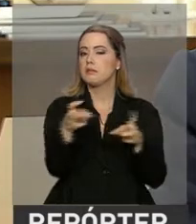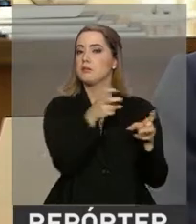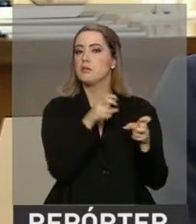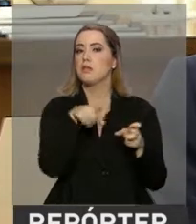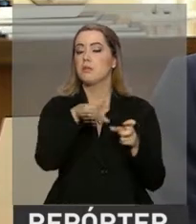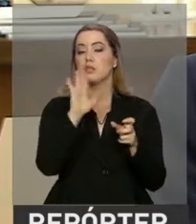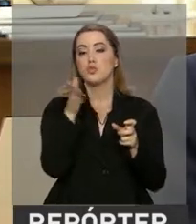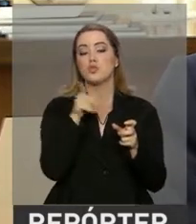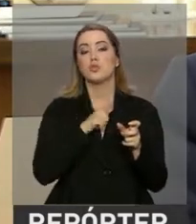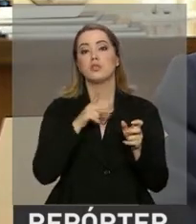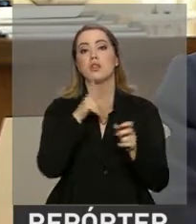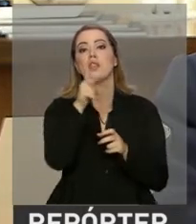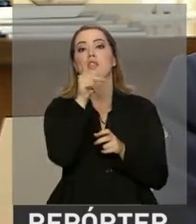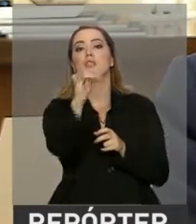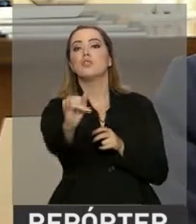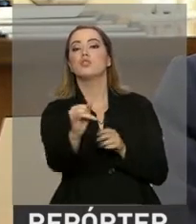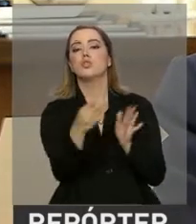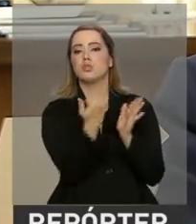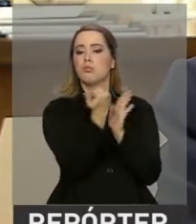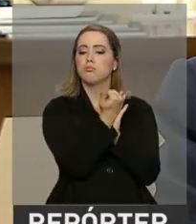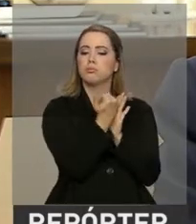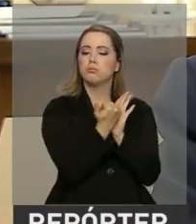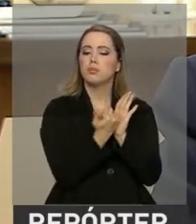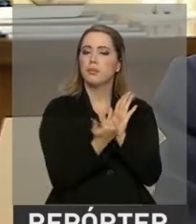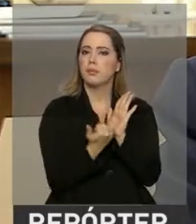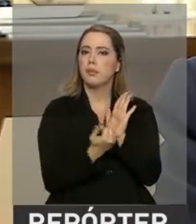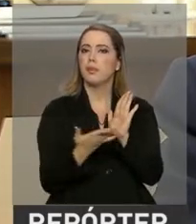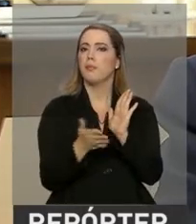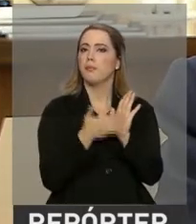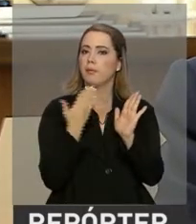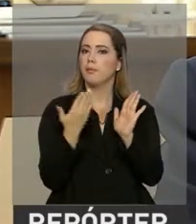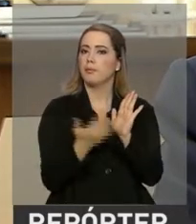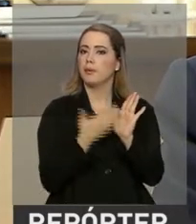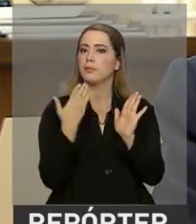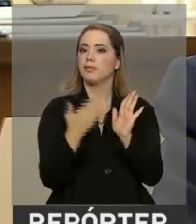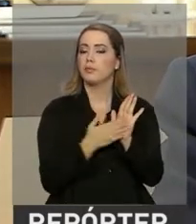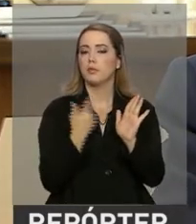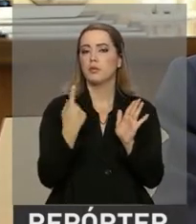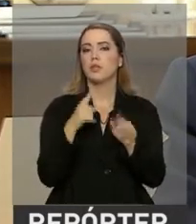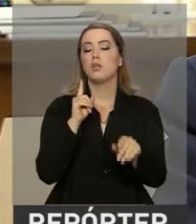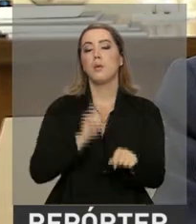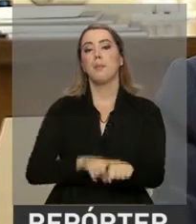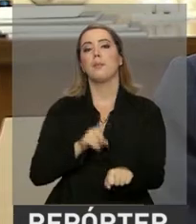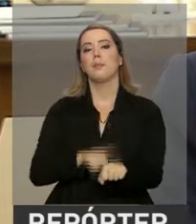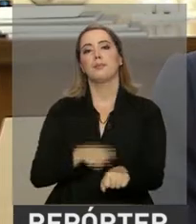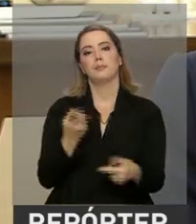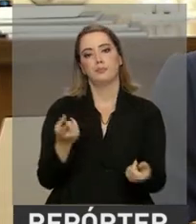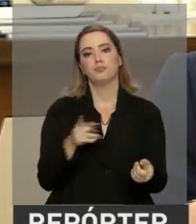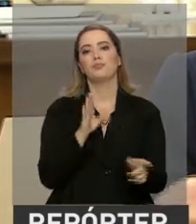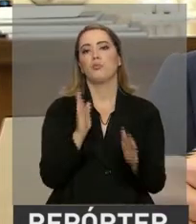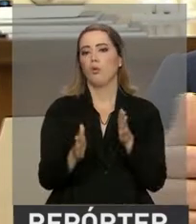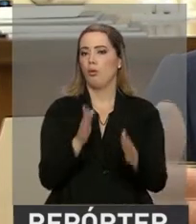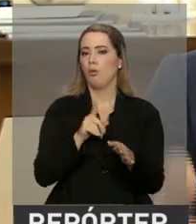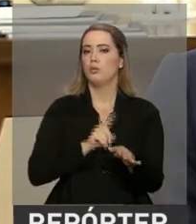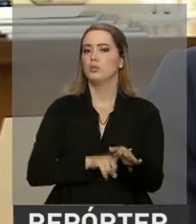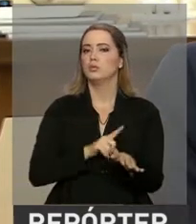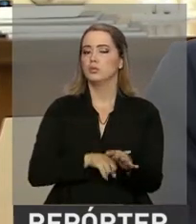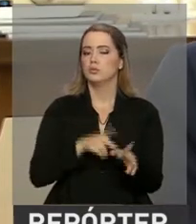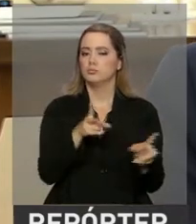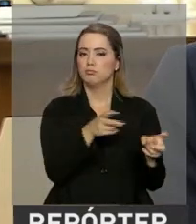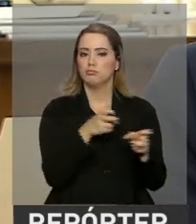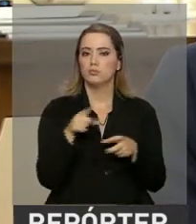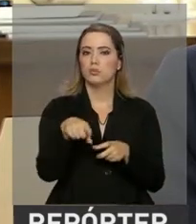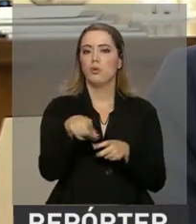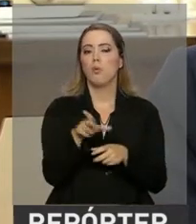um calendário de quando os editais serão publicados o prazo eh previsto